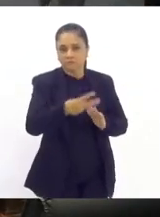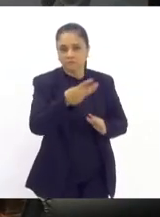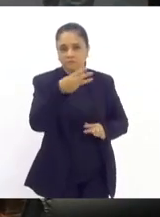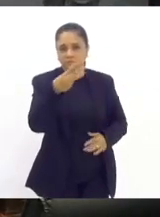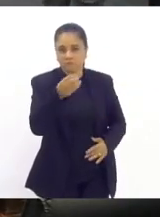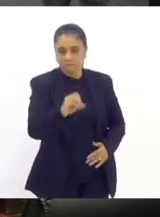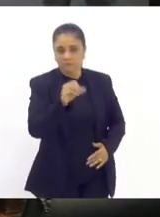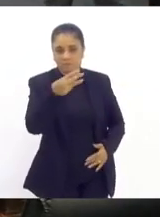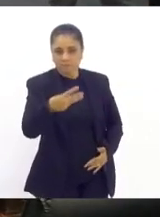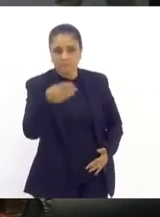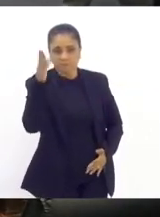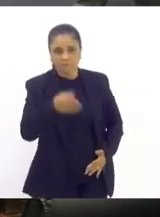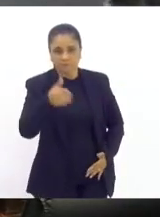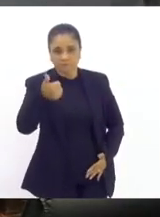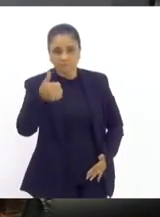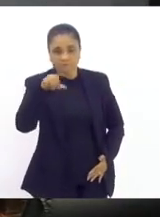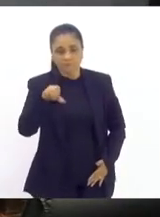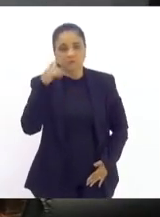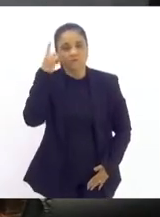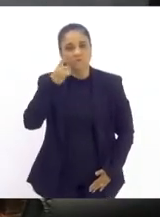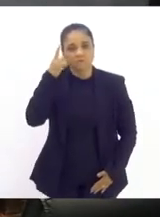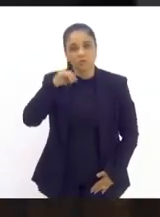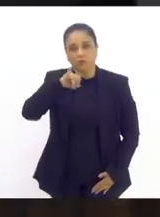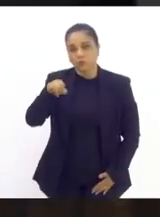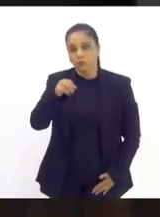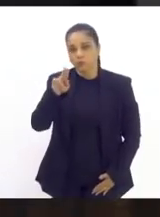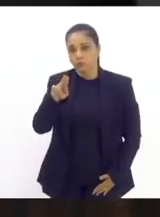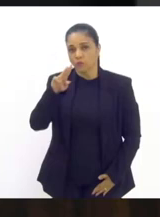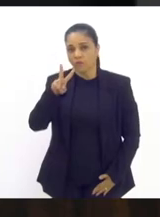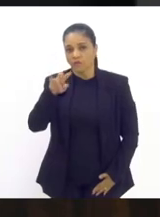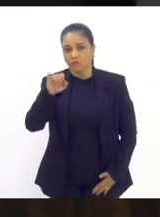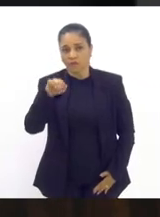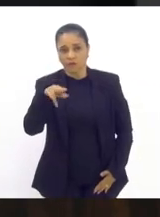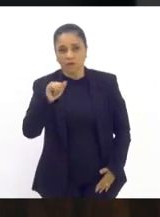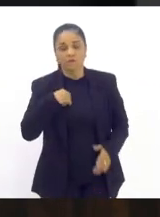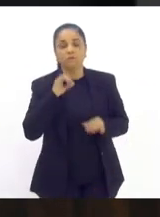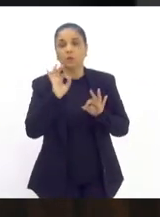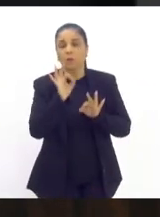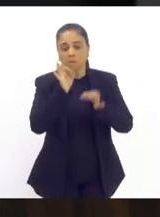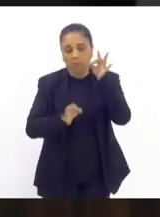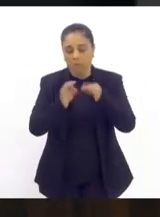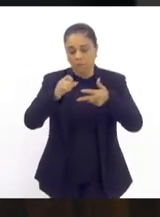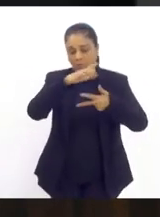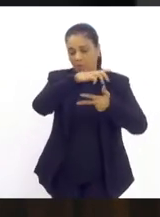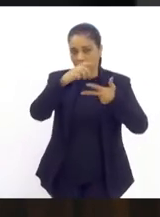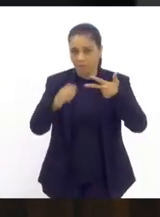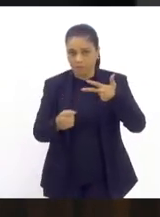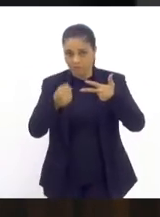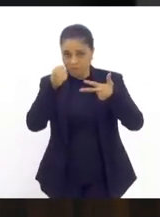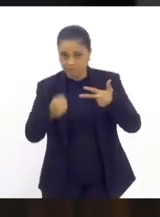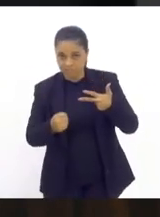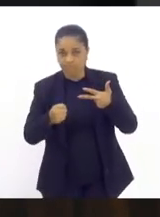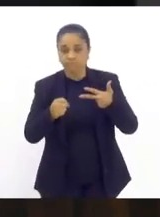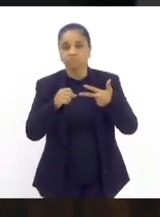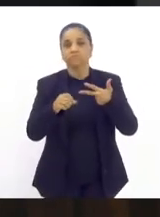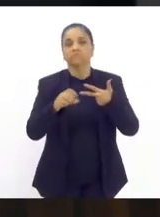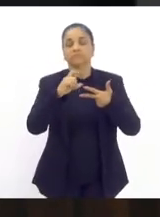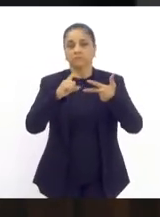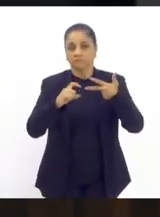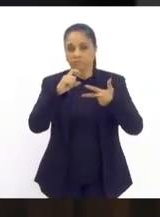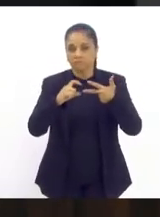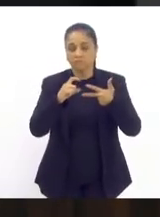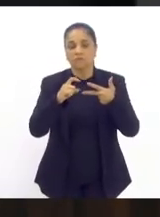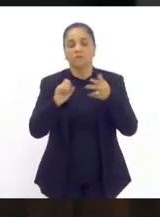2019 de autoria do deputado gilviana que autoriza o poder executivo a criar eletrovias e eletropostos